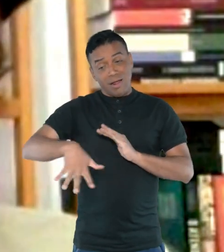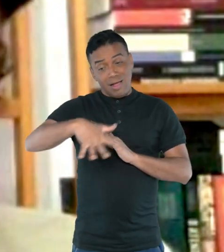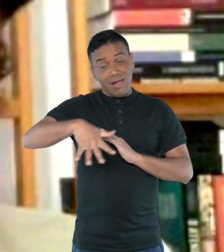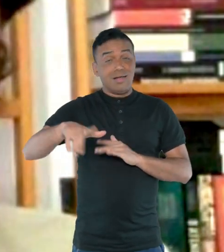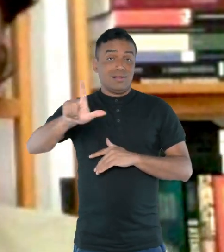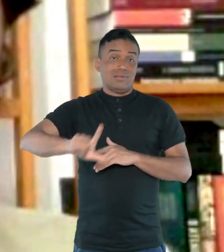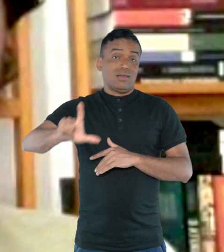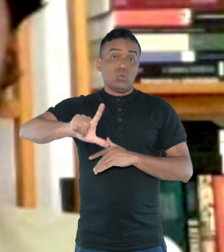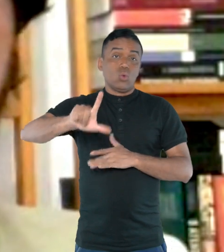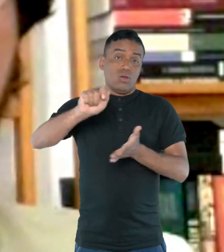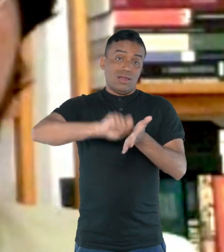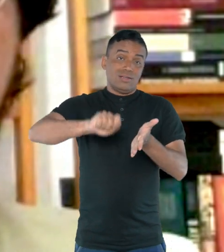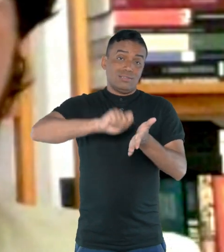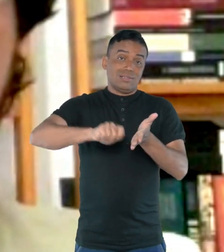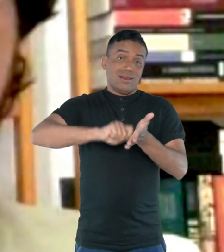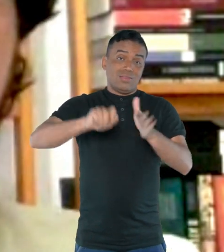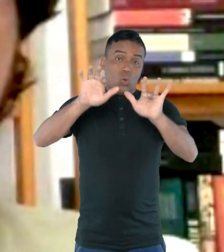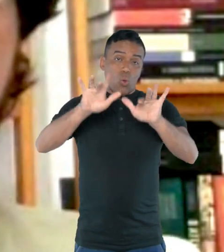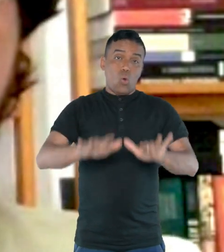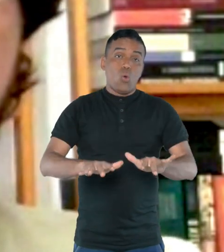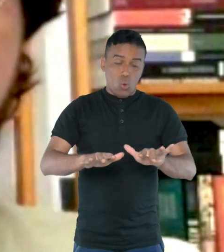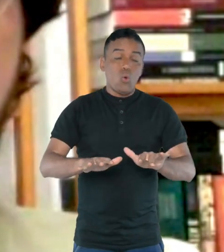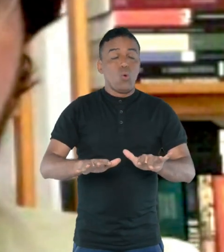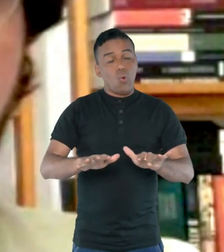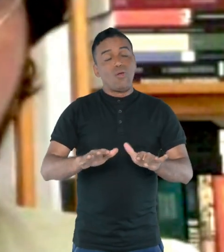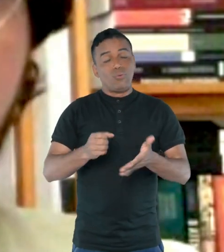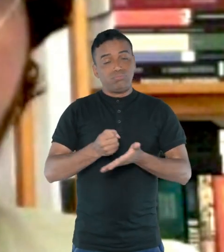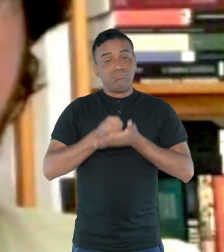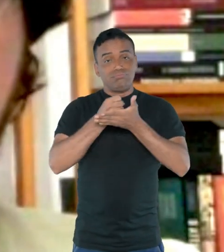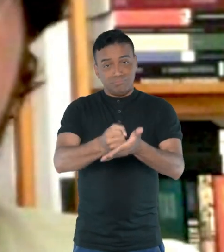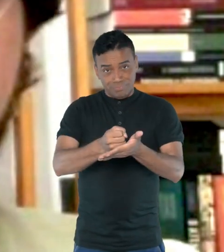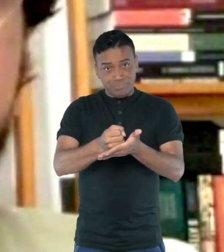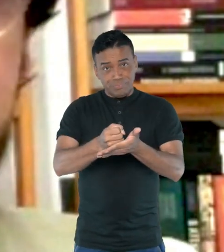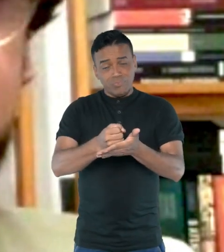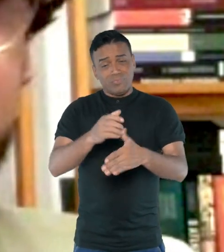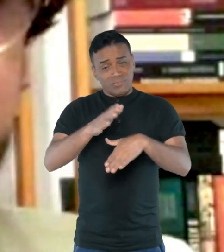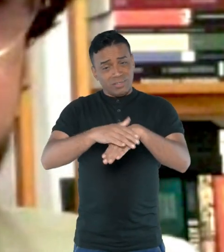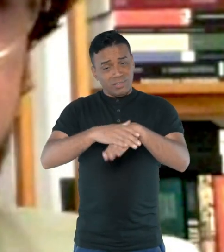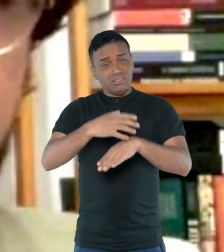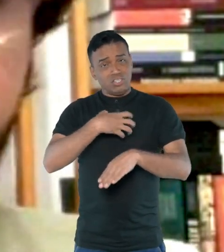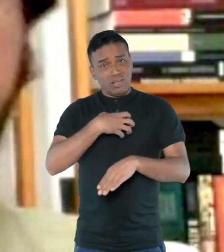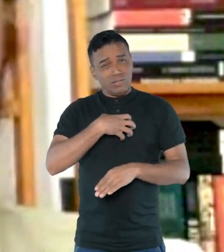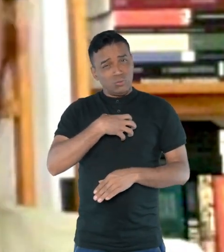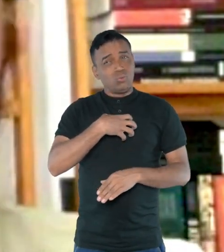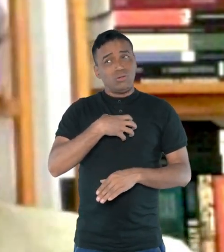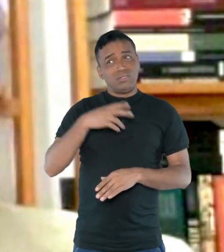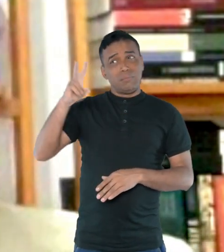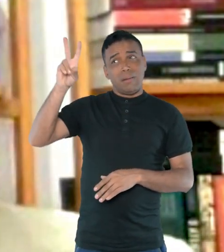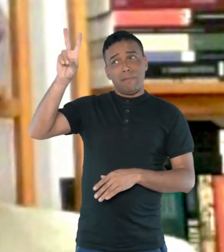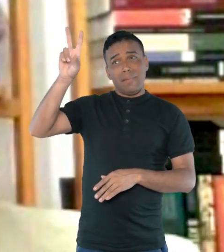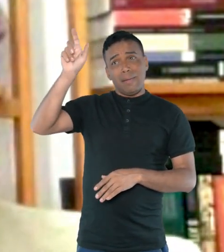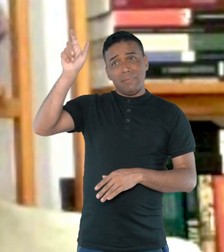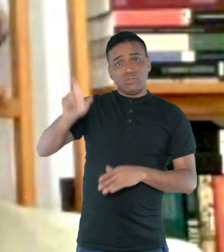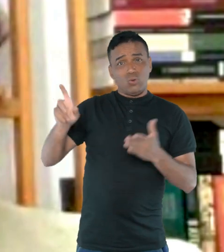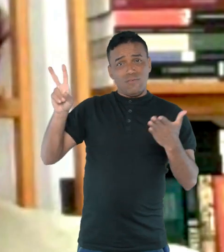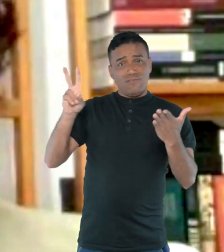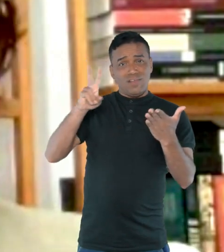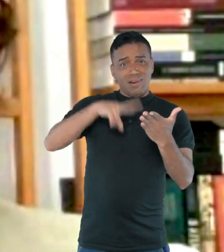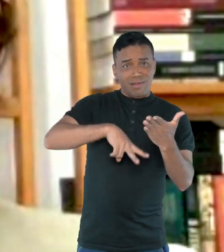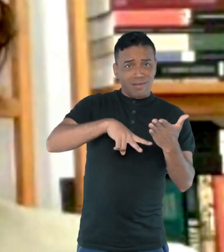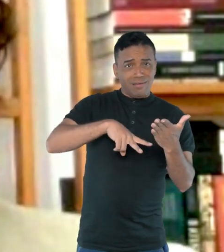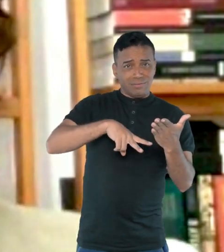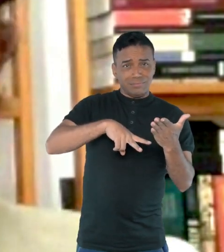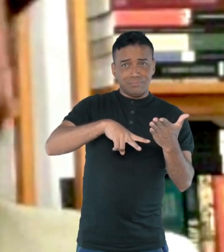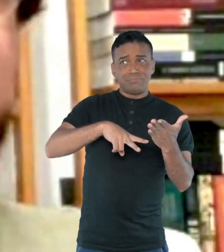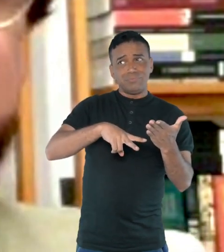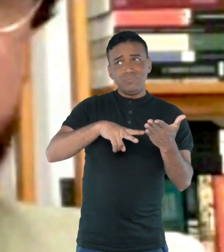que contribuindo dessa forma eu consigo fazer com que quem me lê seja tirado, a